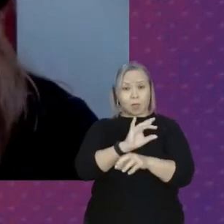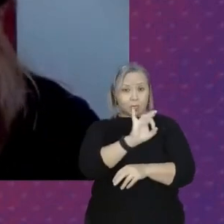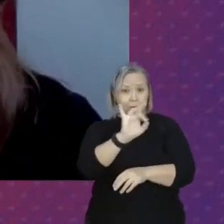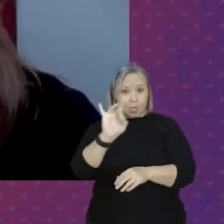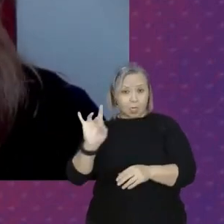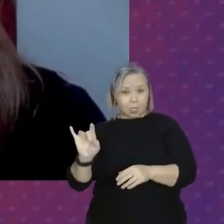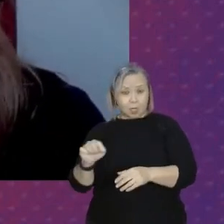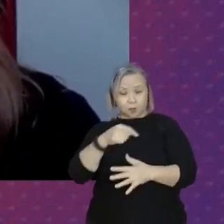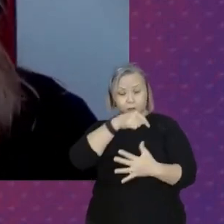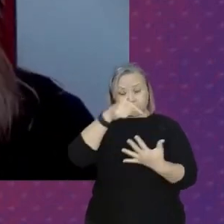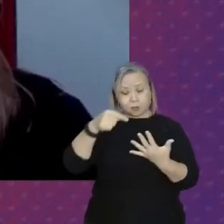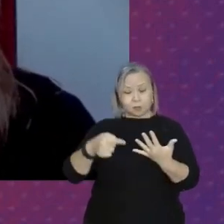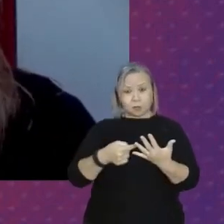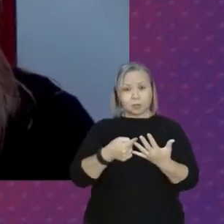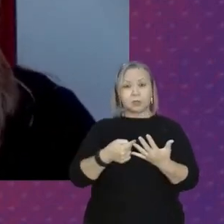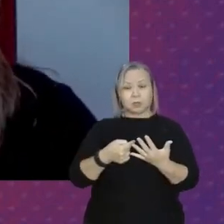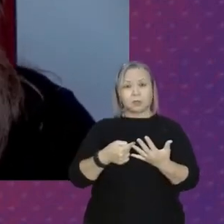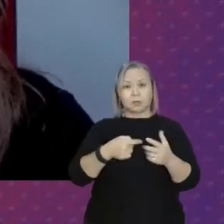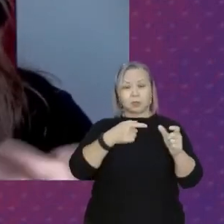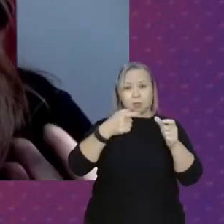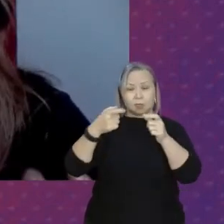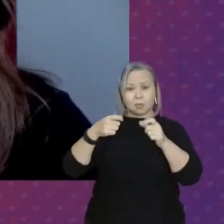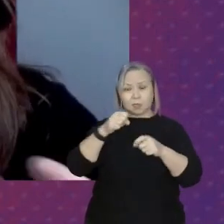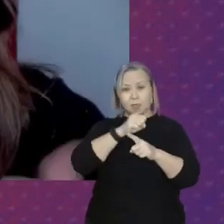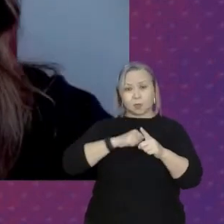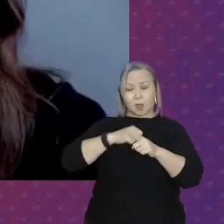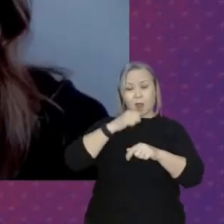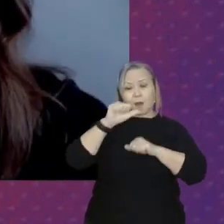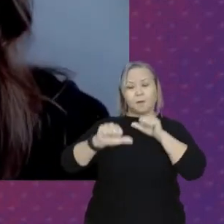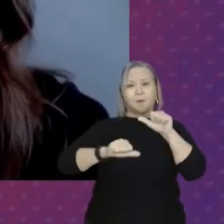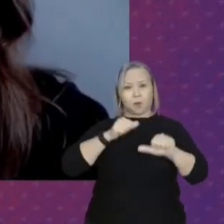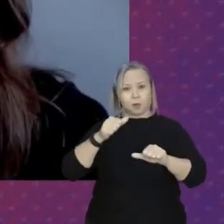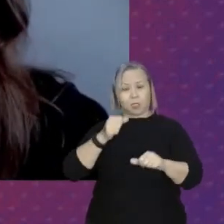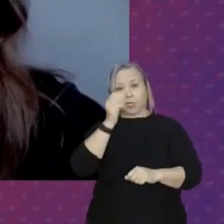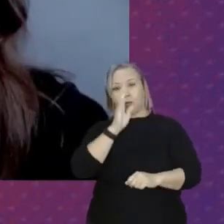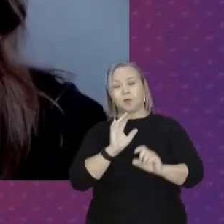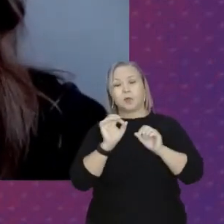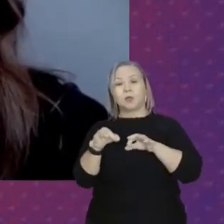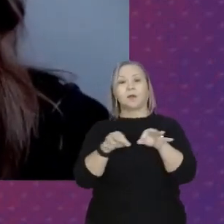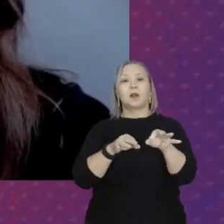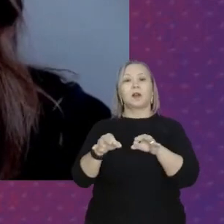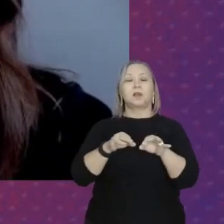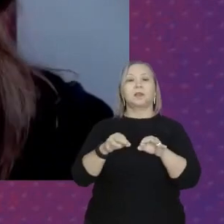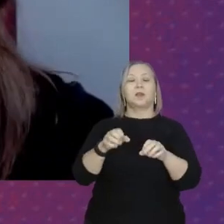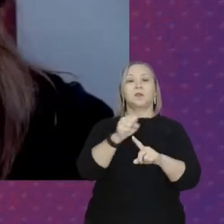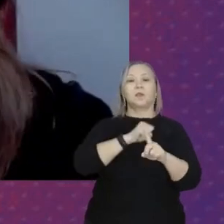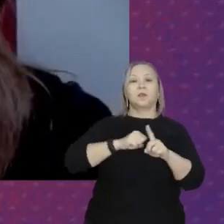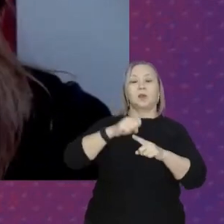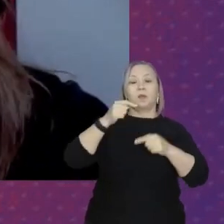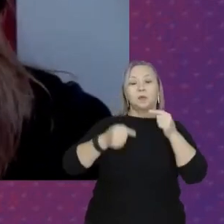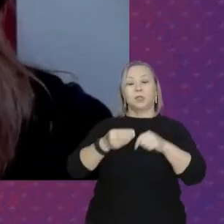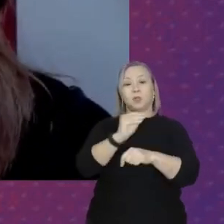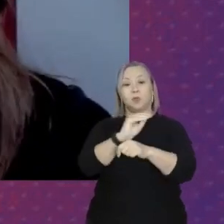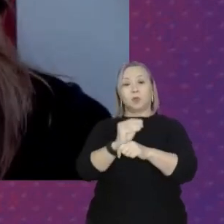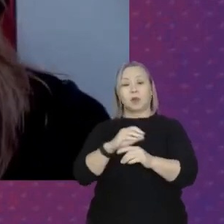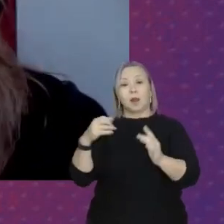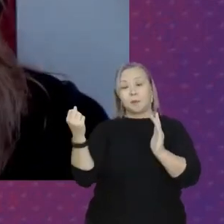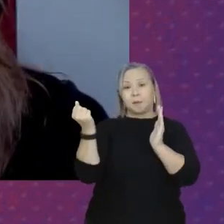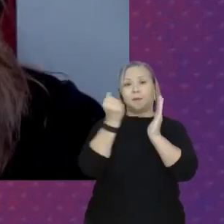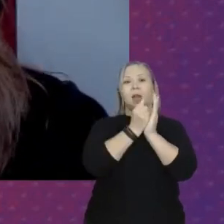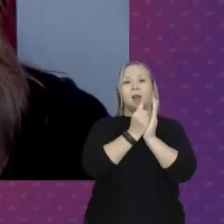estratos sociais, muda bastante. Então, no Brasil, a organização social e política do cuidado ela é muito